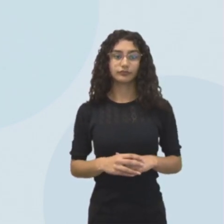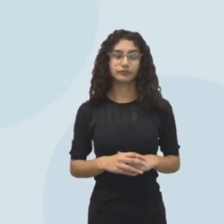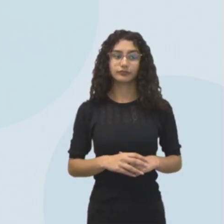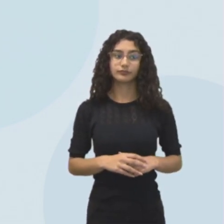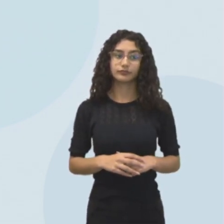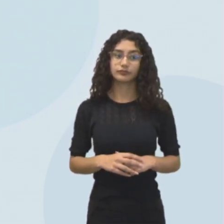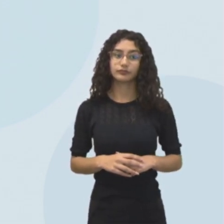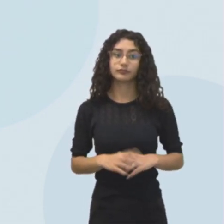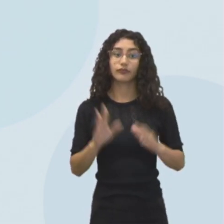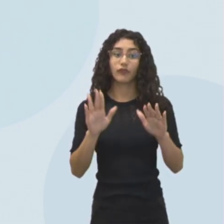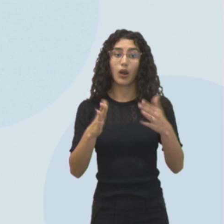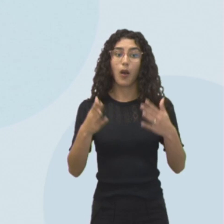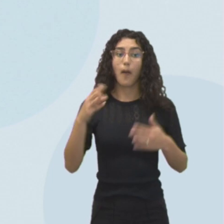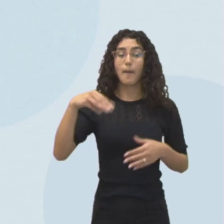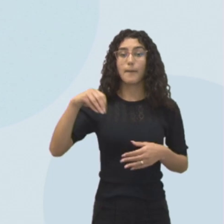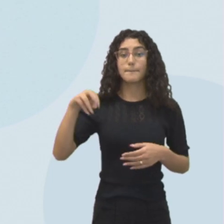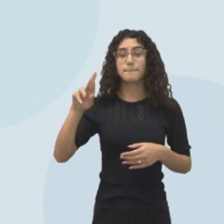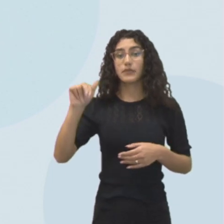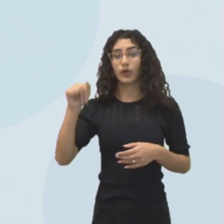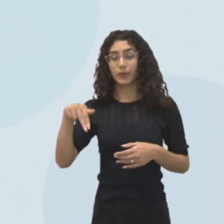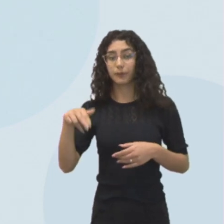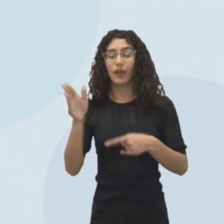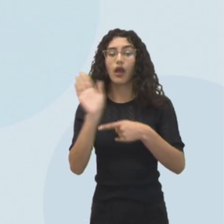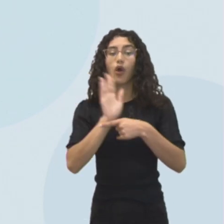Para Moran, o vídeo ele é